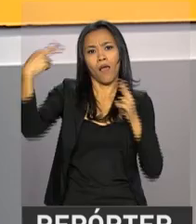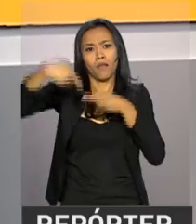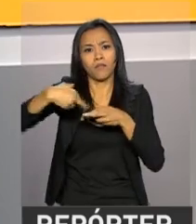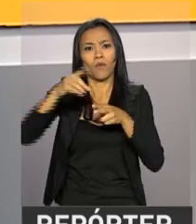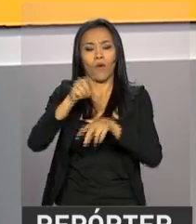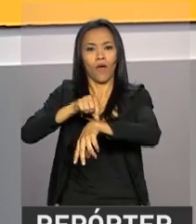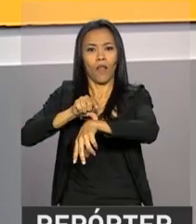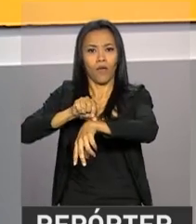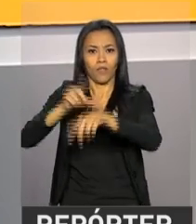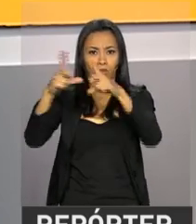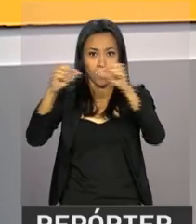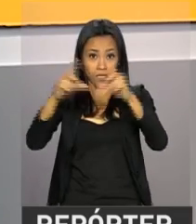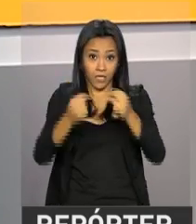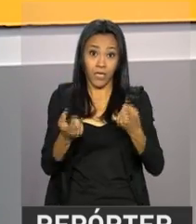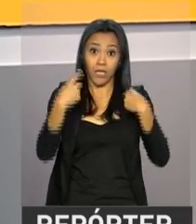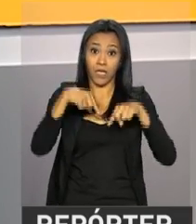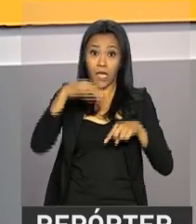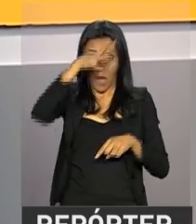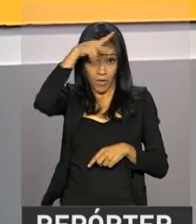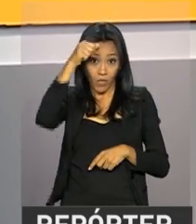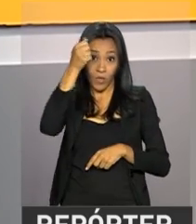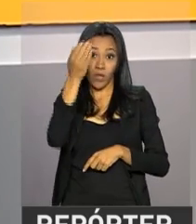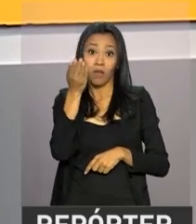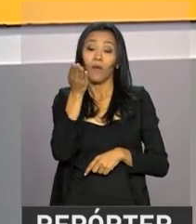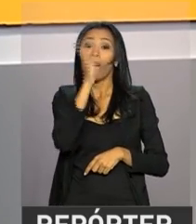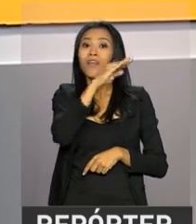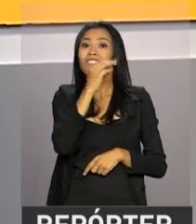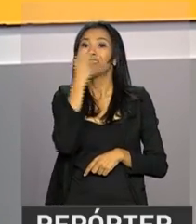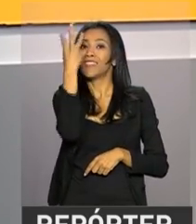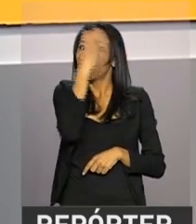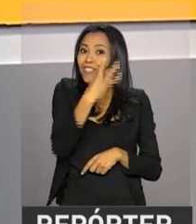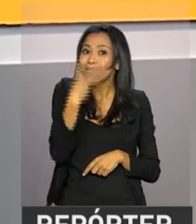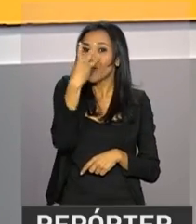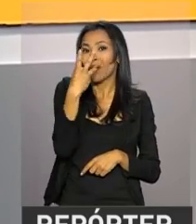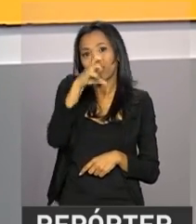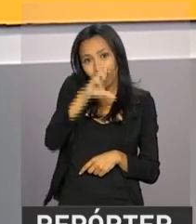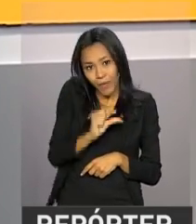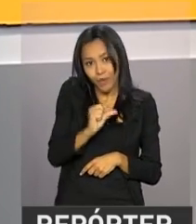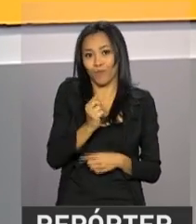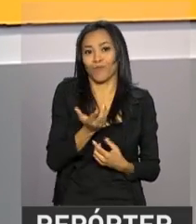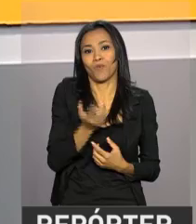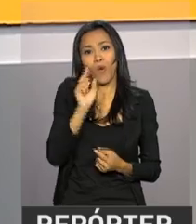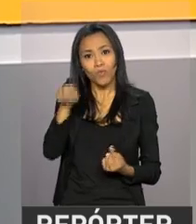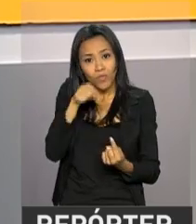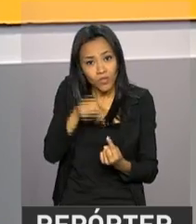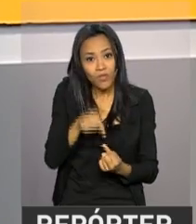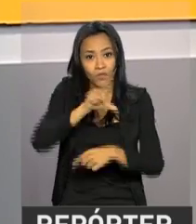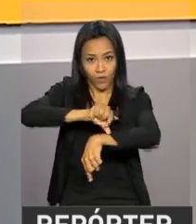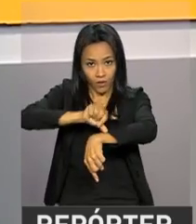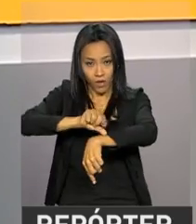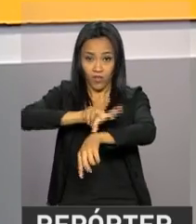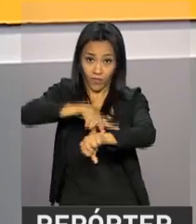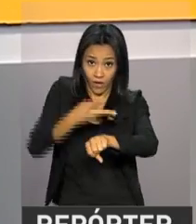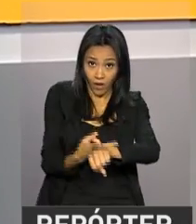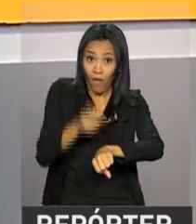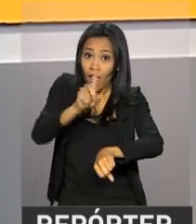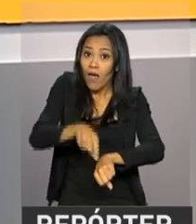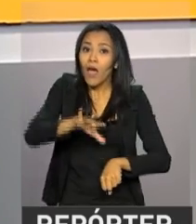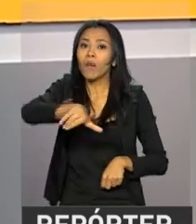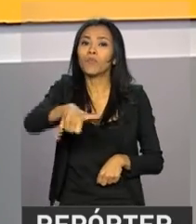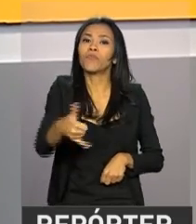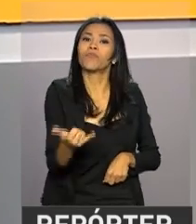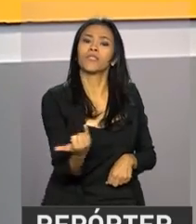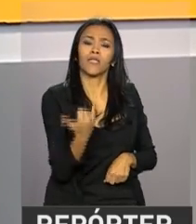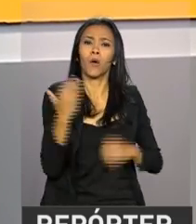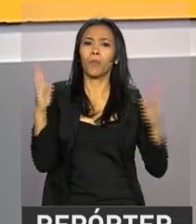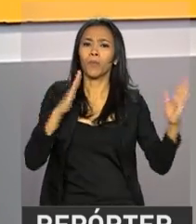acre os oeste do amazonas ficam com três horas a menos o objetivo do horário de verão é aproveitar o maior